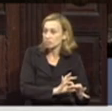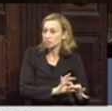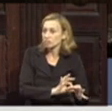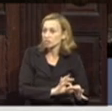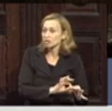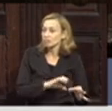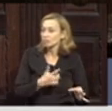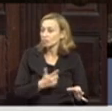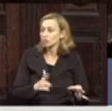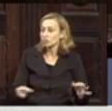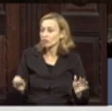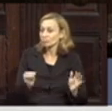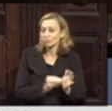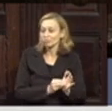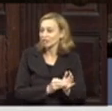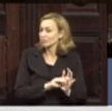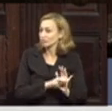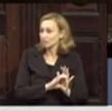referendo